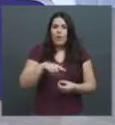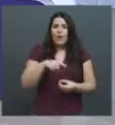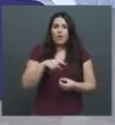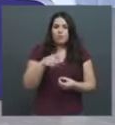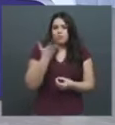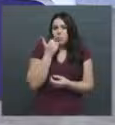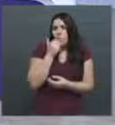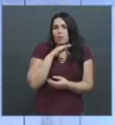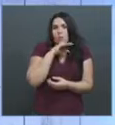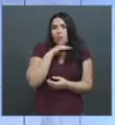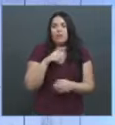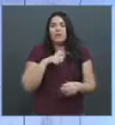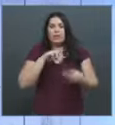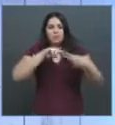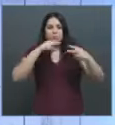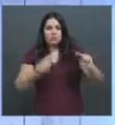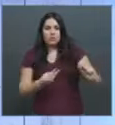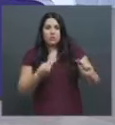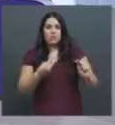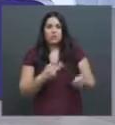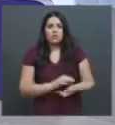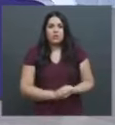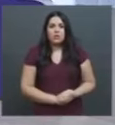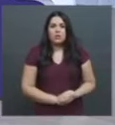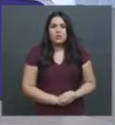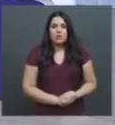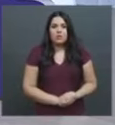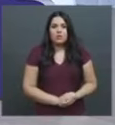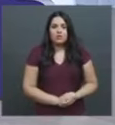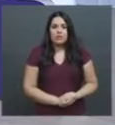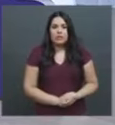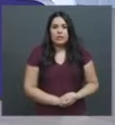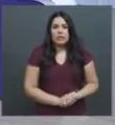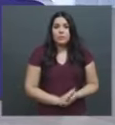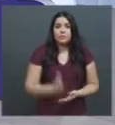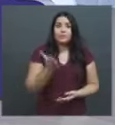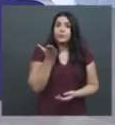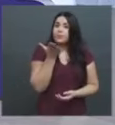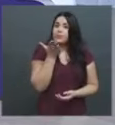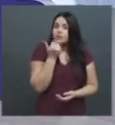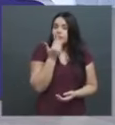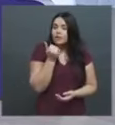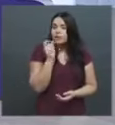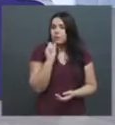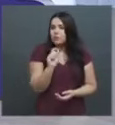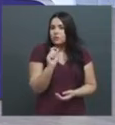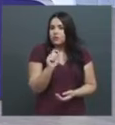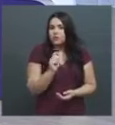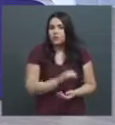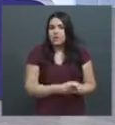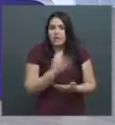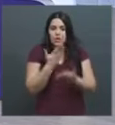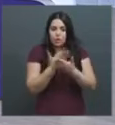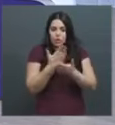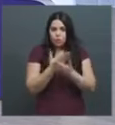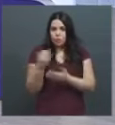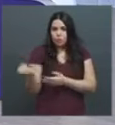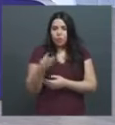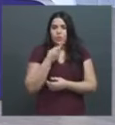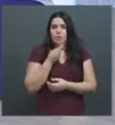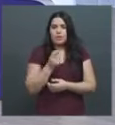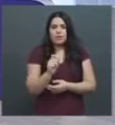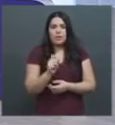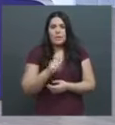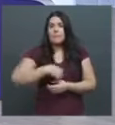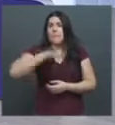Há fatores genéticos envolvidos? Uhum. A alimentação, pelos estudos mais atuais, não é o